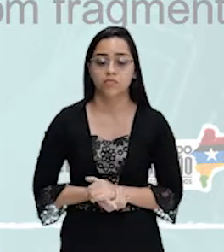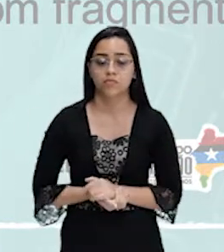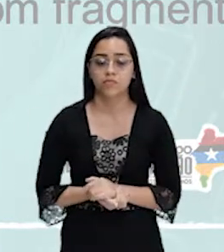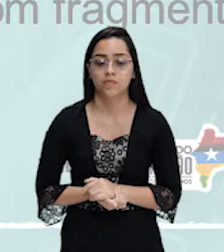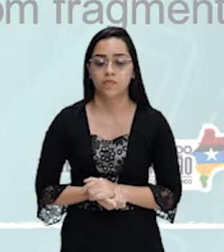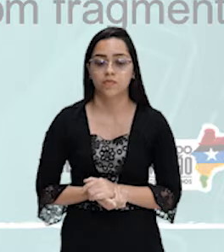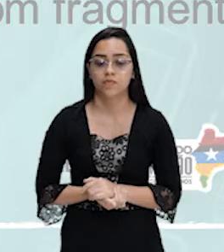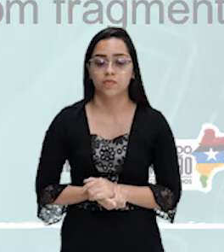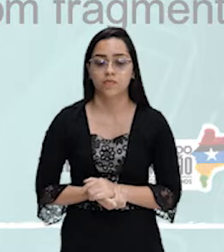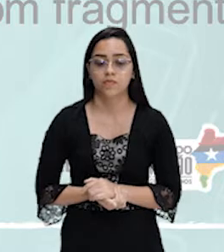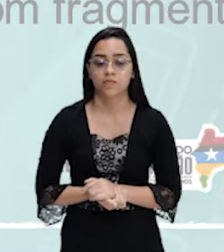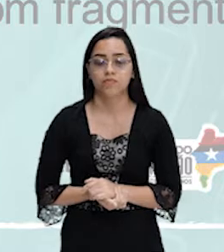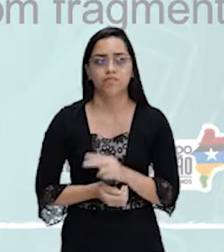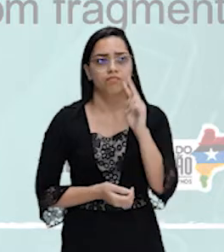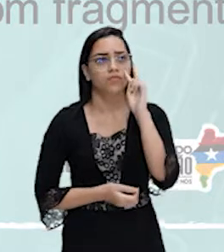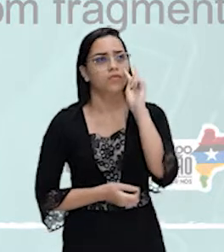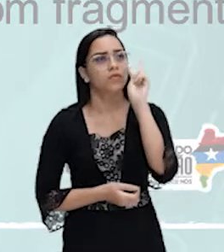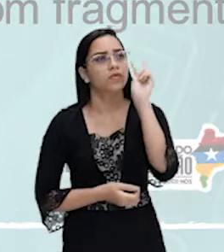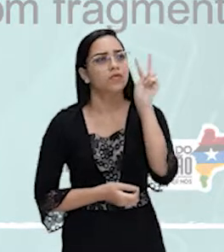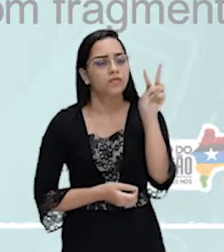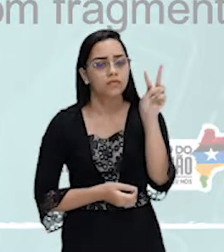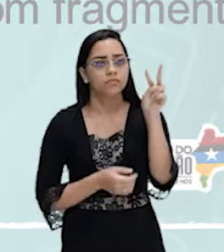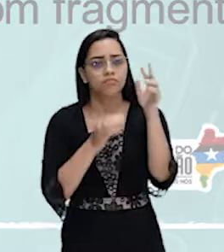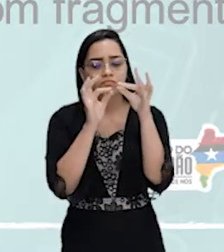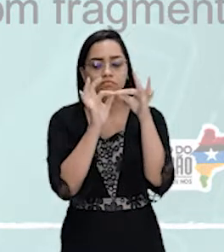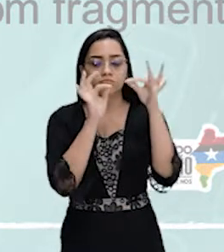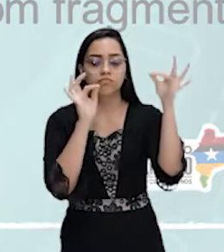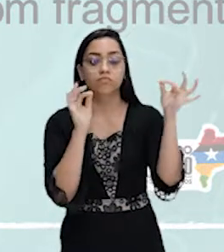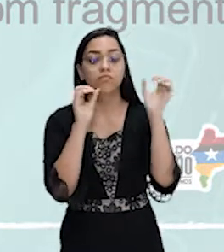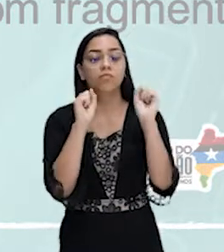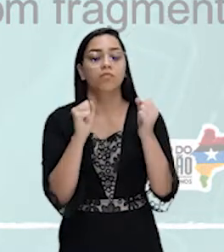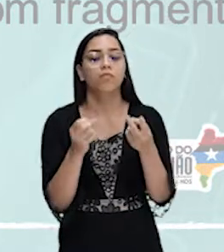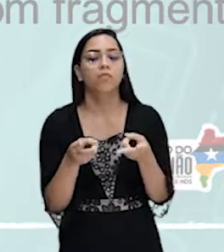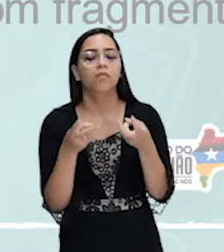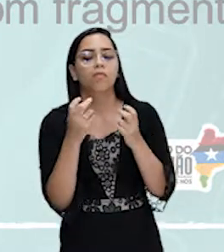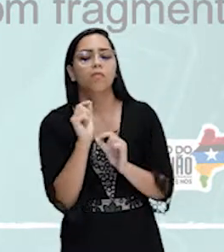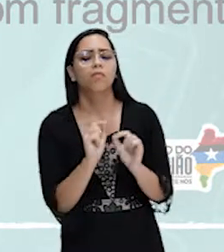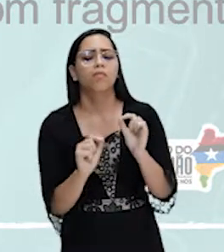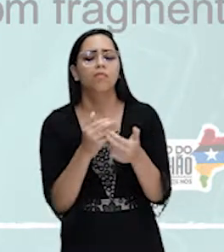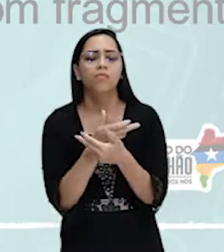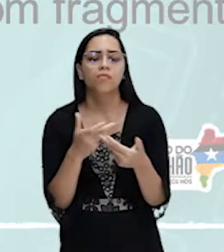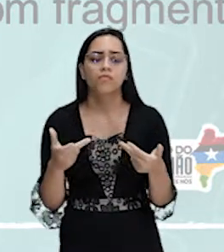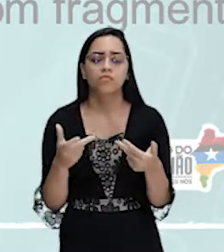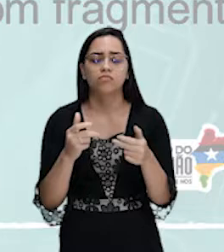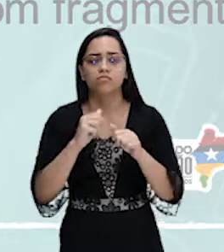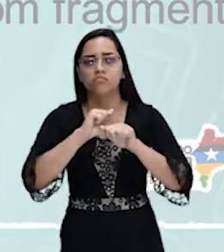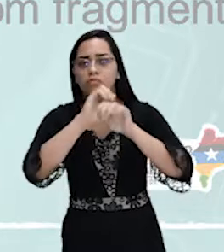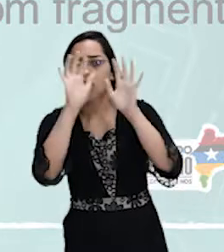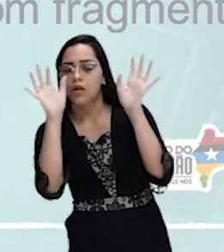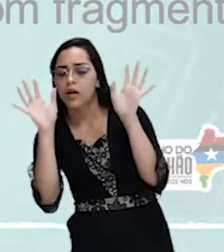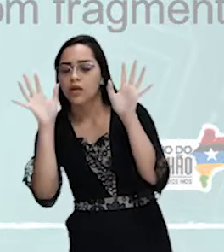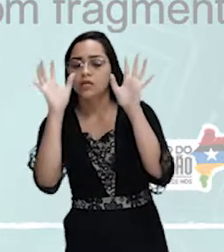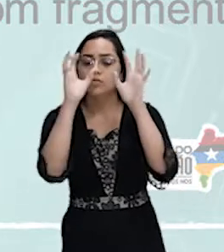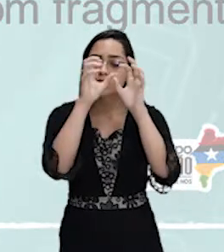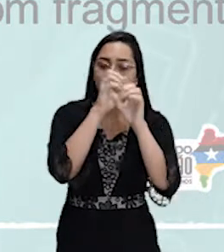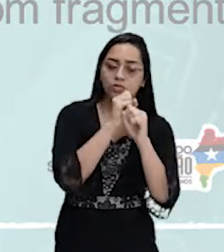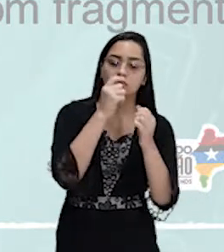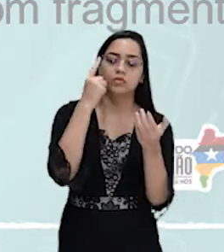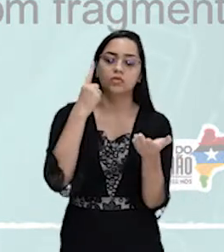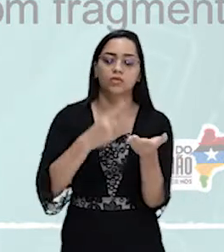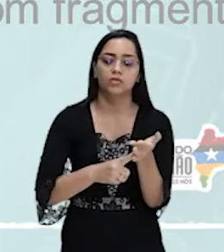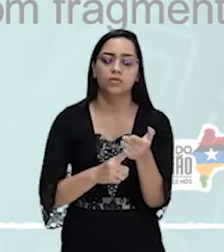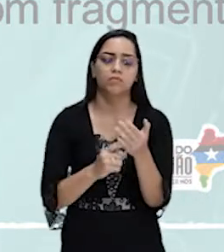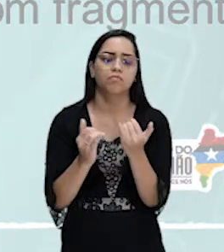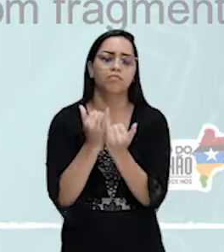meteorológicos. Mesmo quando visto a olho nu, podemos notar a presença de partes claras e